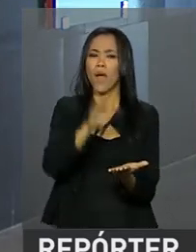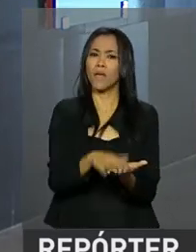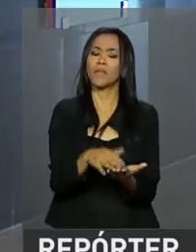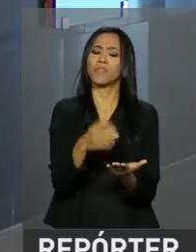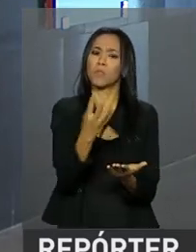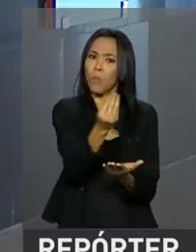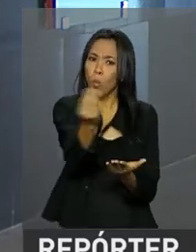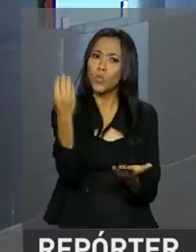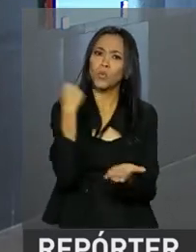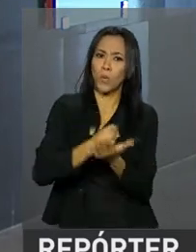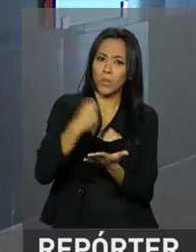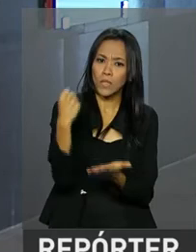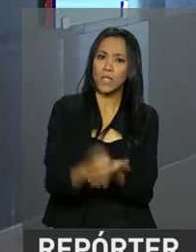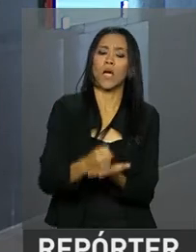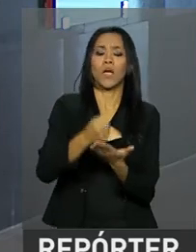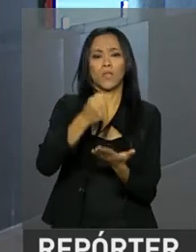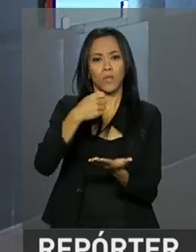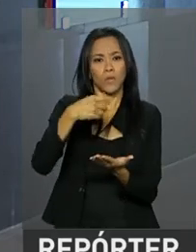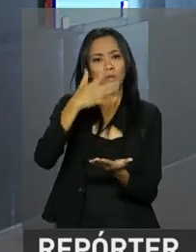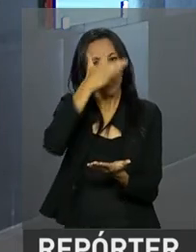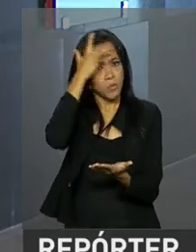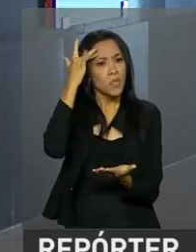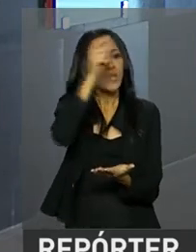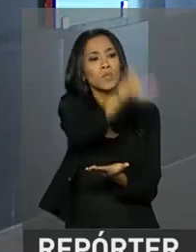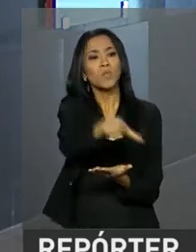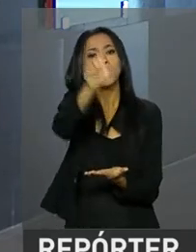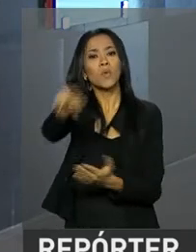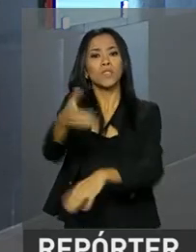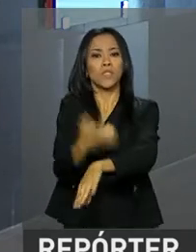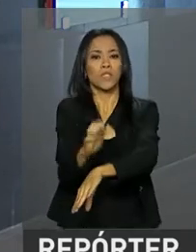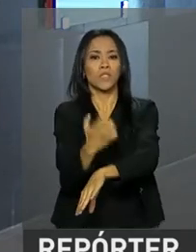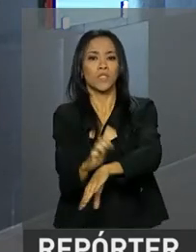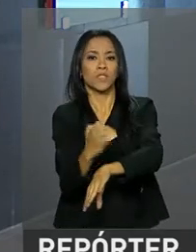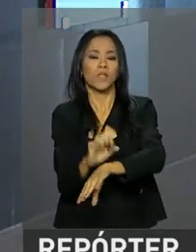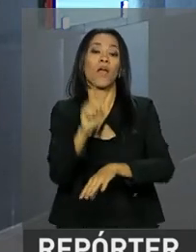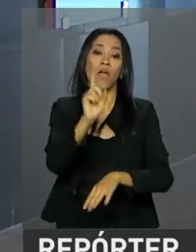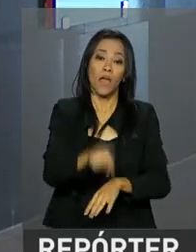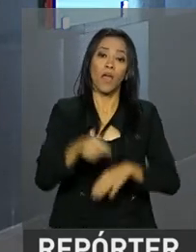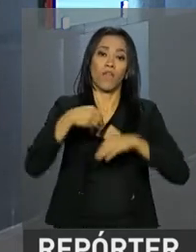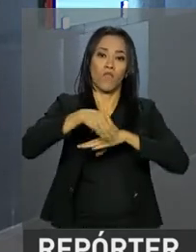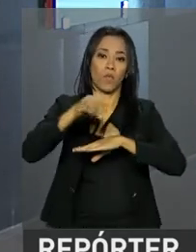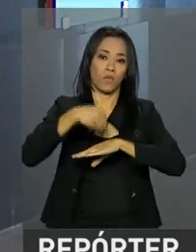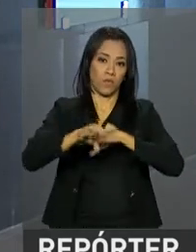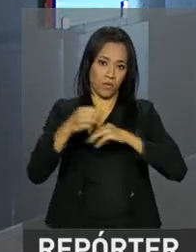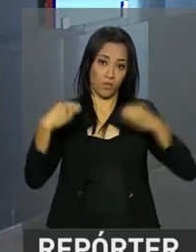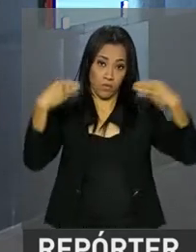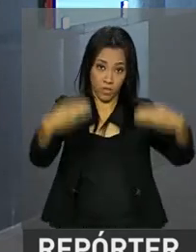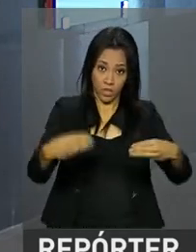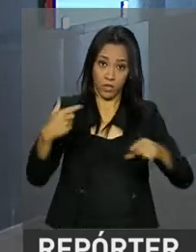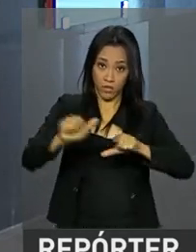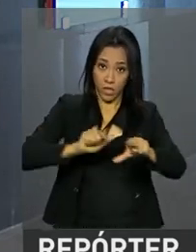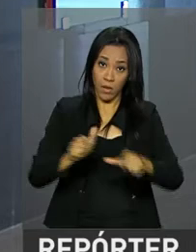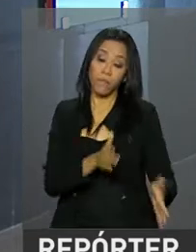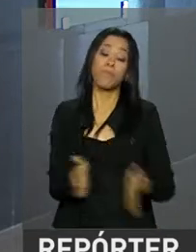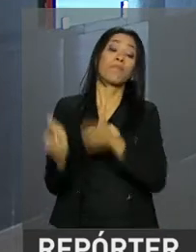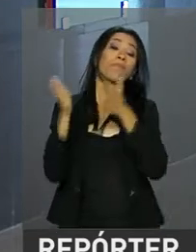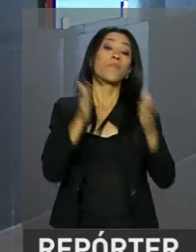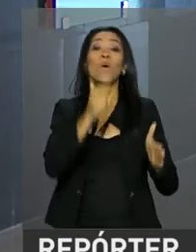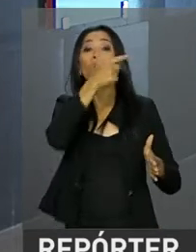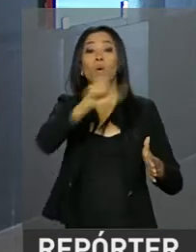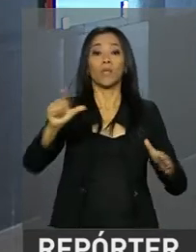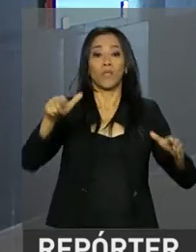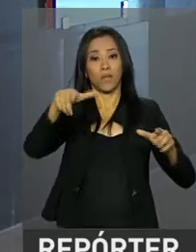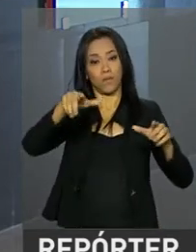aprendizes nos primeiros quatro meses do ano esses dados são do ministério do trabalho a globo falou um pouco do setor agropecuário